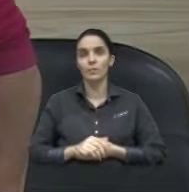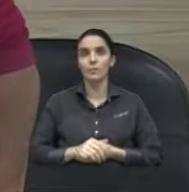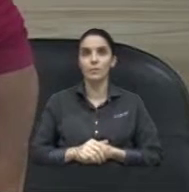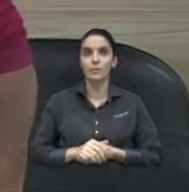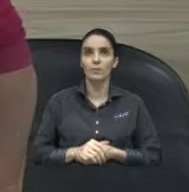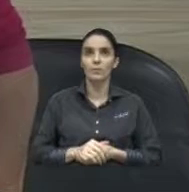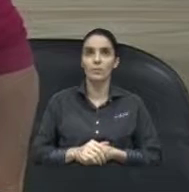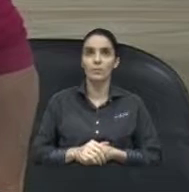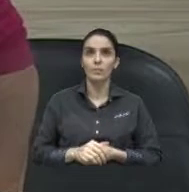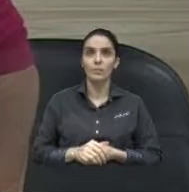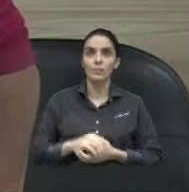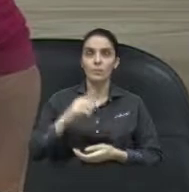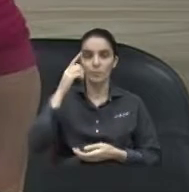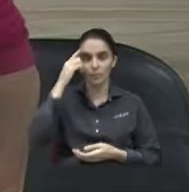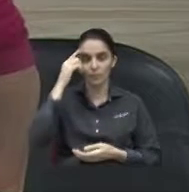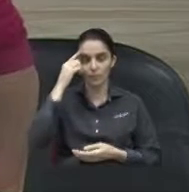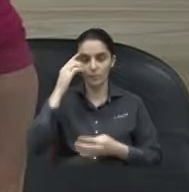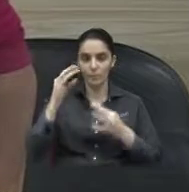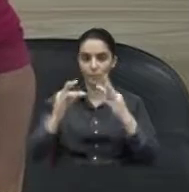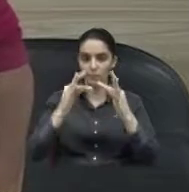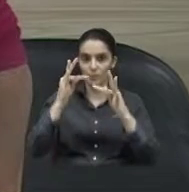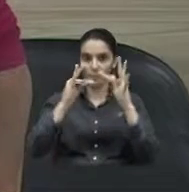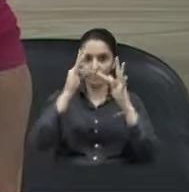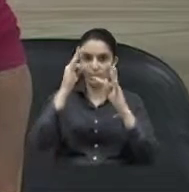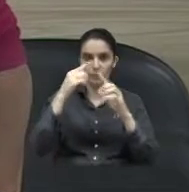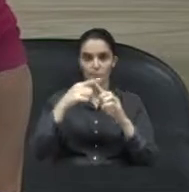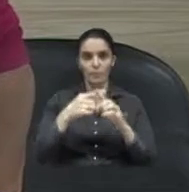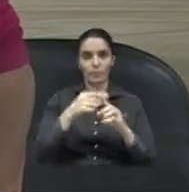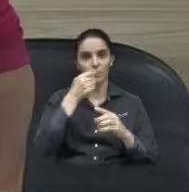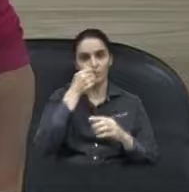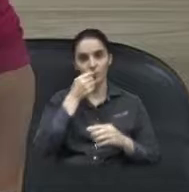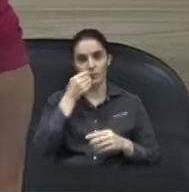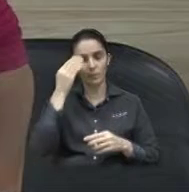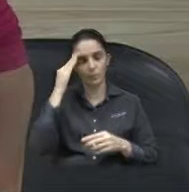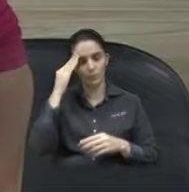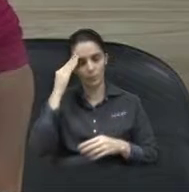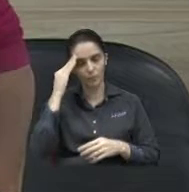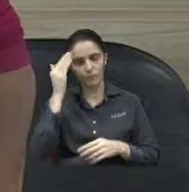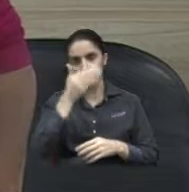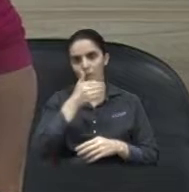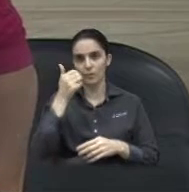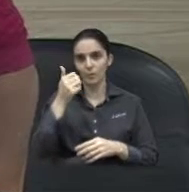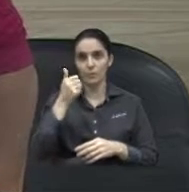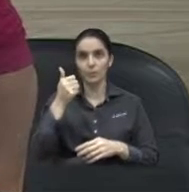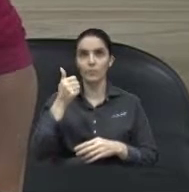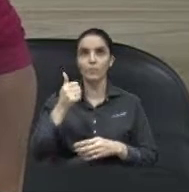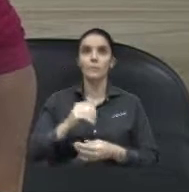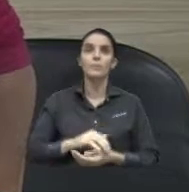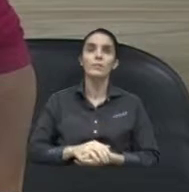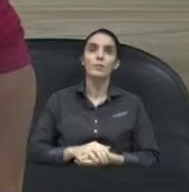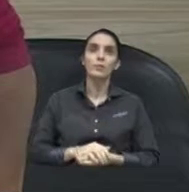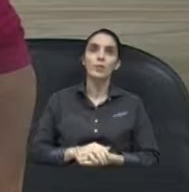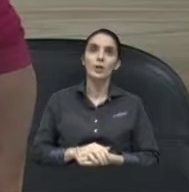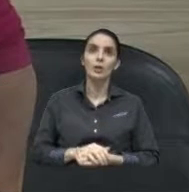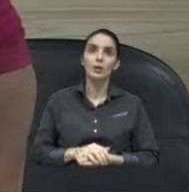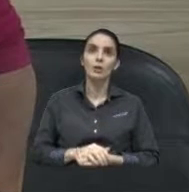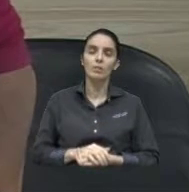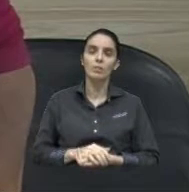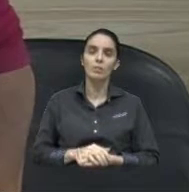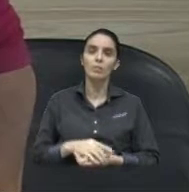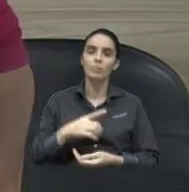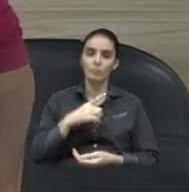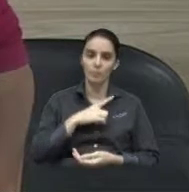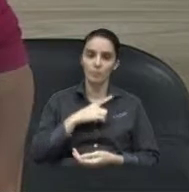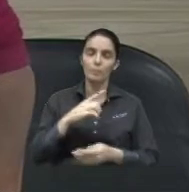alguma coisa na parte técnica, que sei que ele entende bem do mistério, e ele veio me colocar alguns